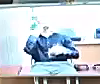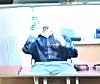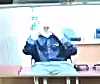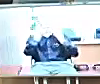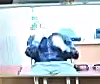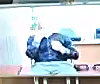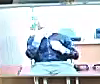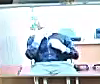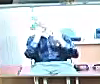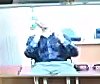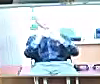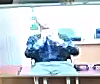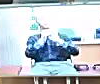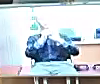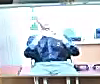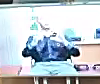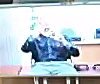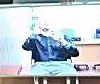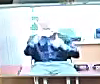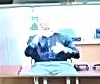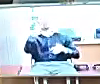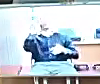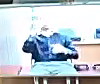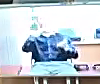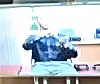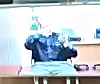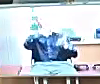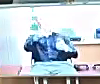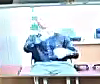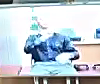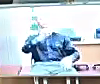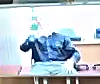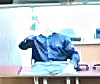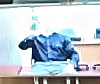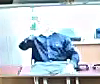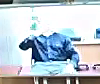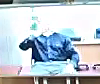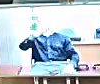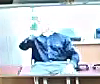pessoa escreveu adriane sathler por gentileza